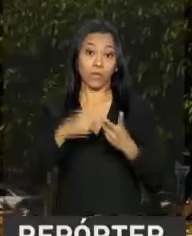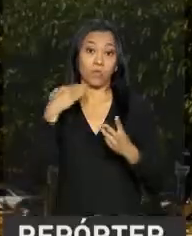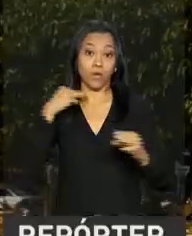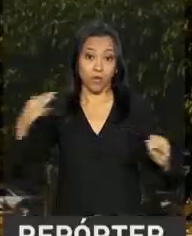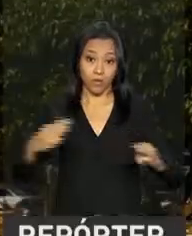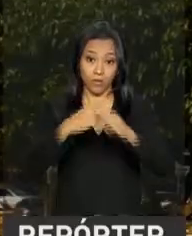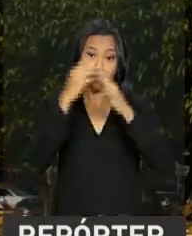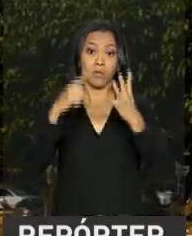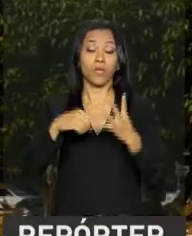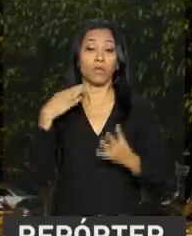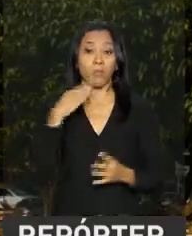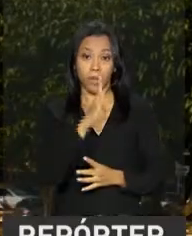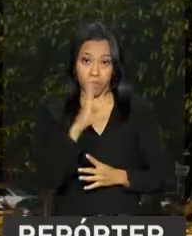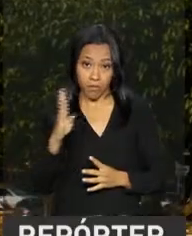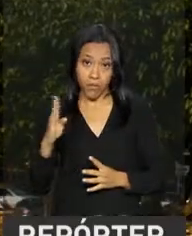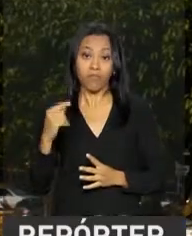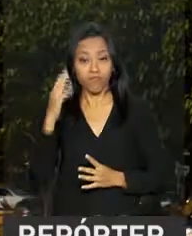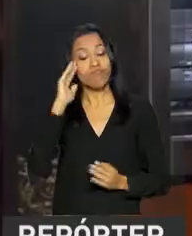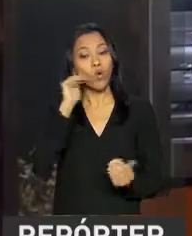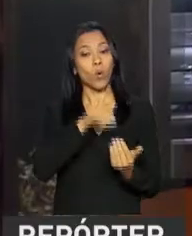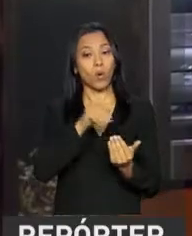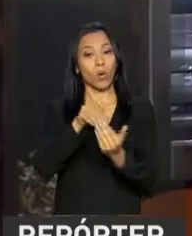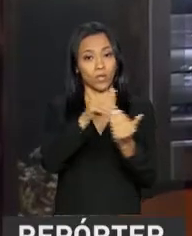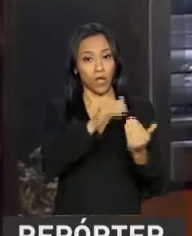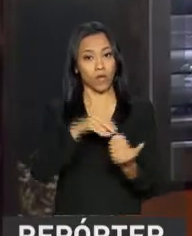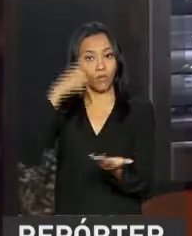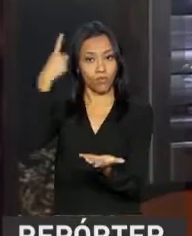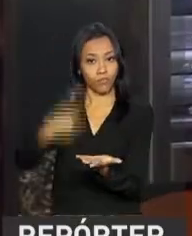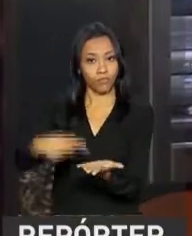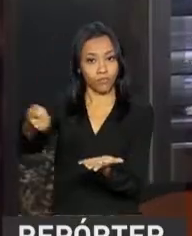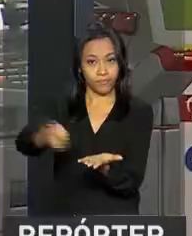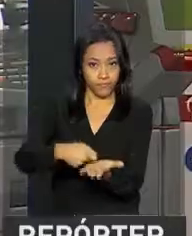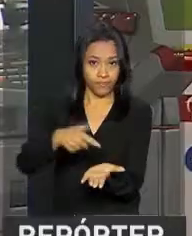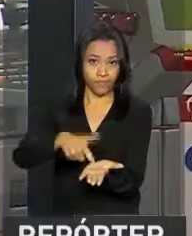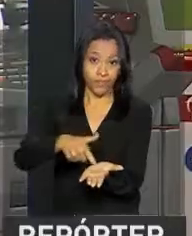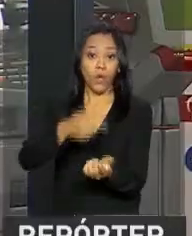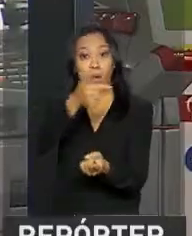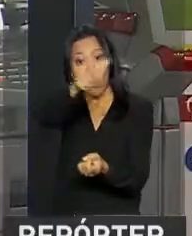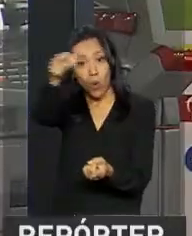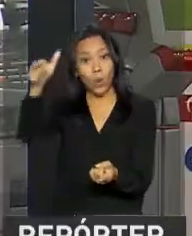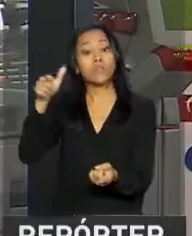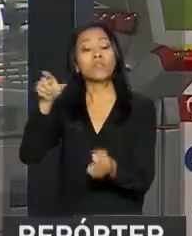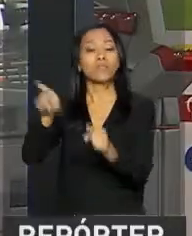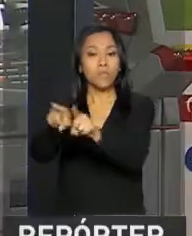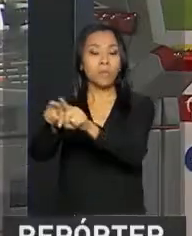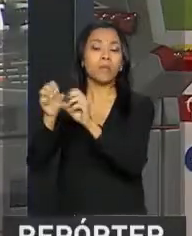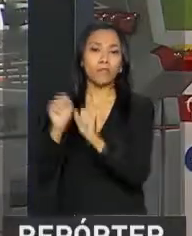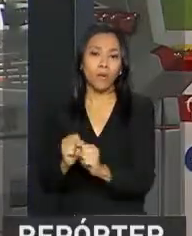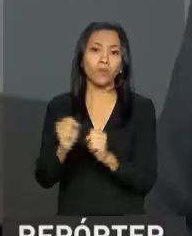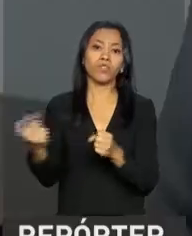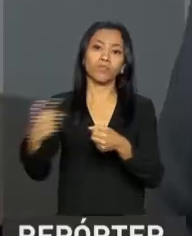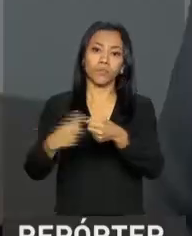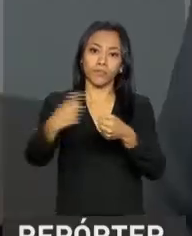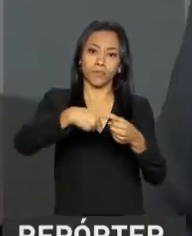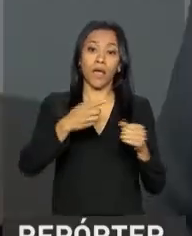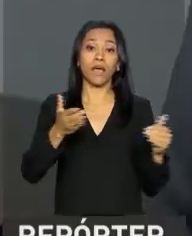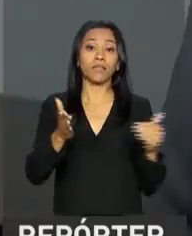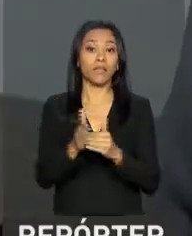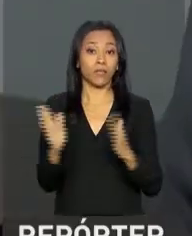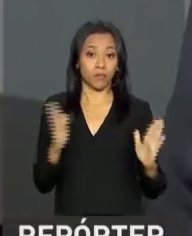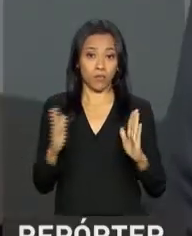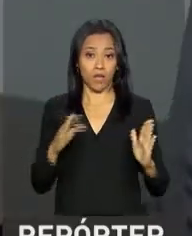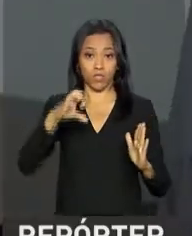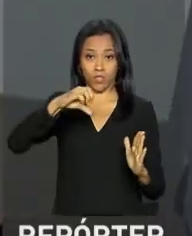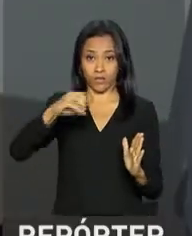banco do brasil aceitaram um acordo outras instituições podem aderir em até 90 dias fora os poupadores